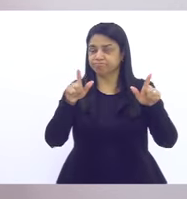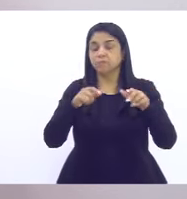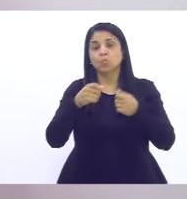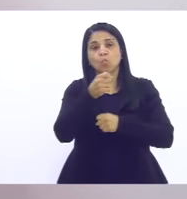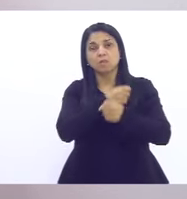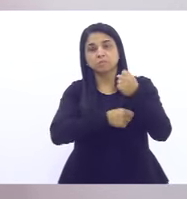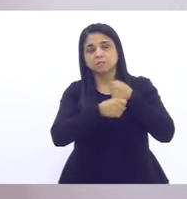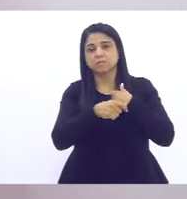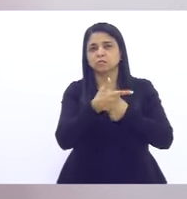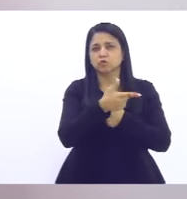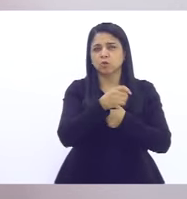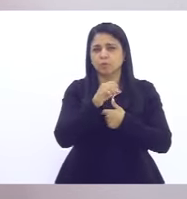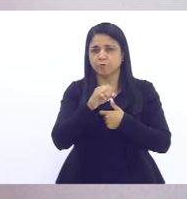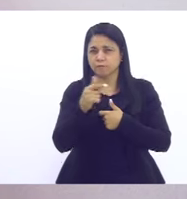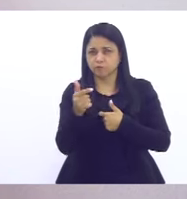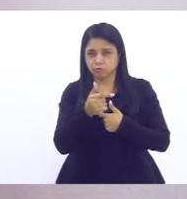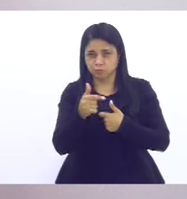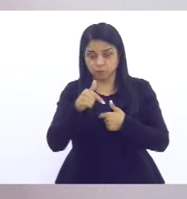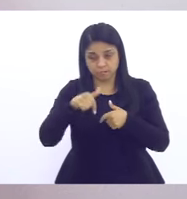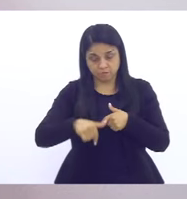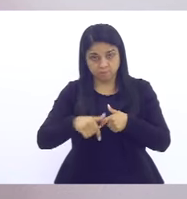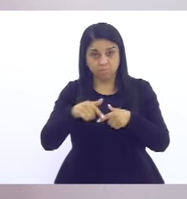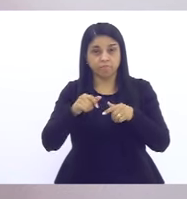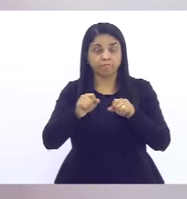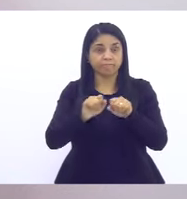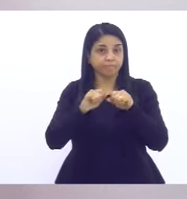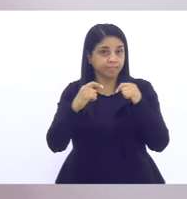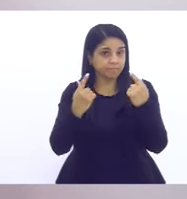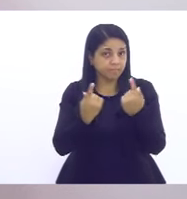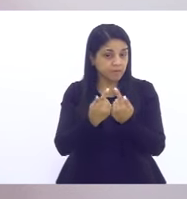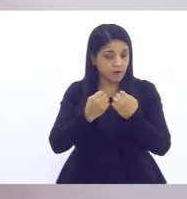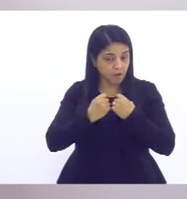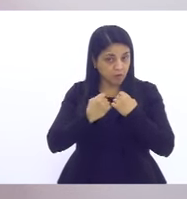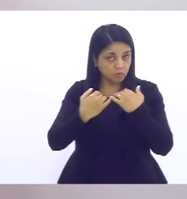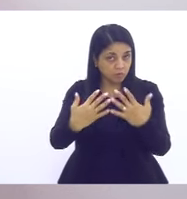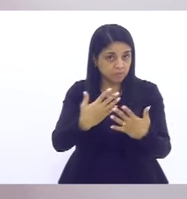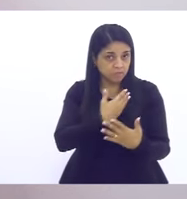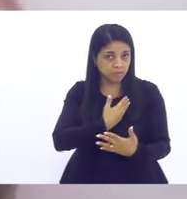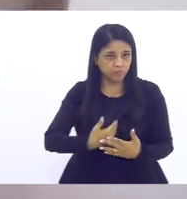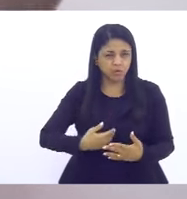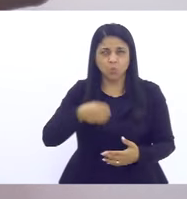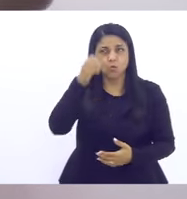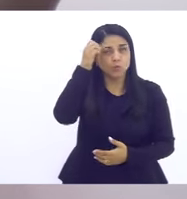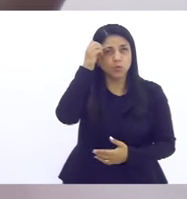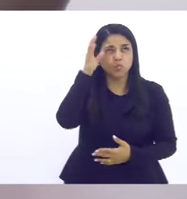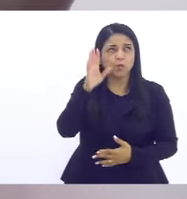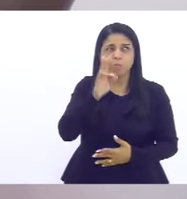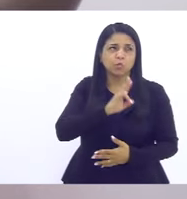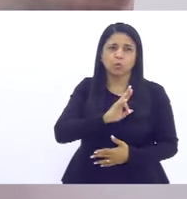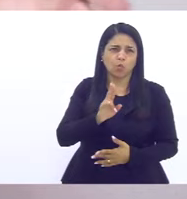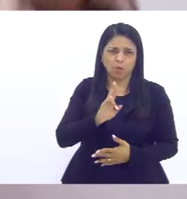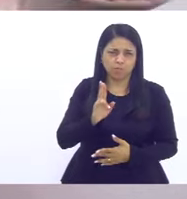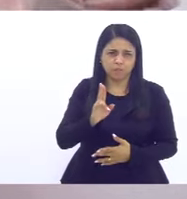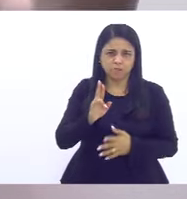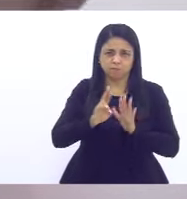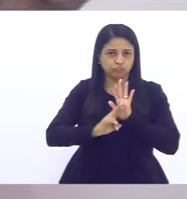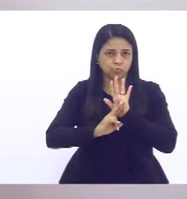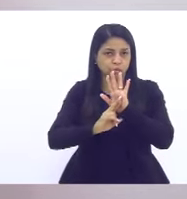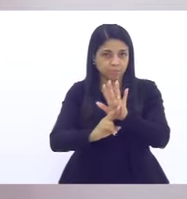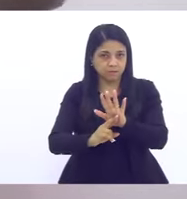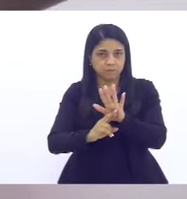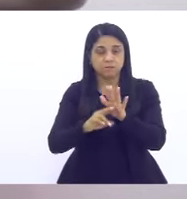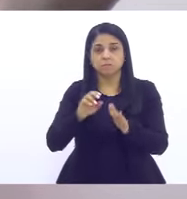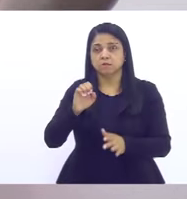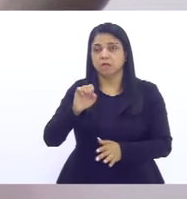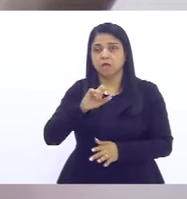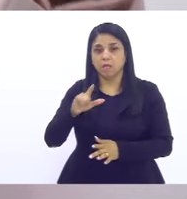início de 2022, essa casa promoveu uma audiência pública, né? Eu não me lembro do nome do representante da Enel, que está